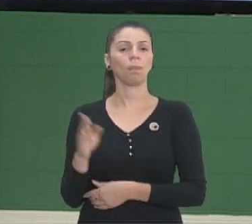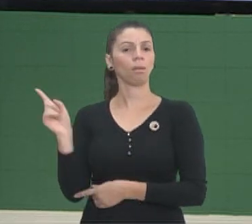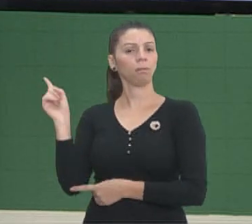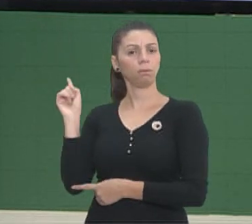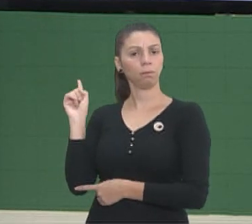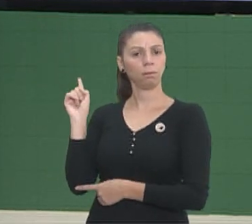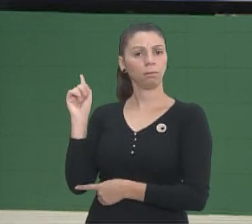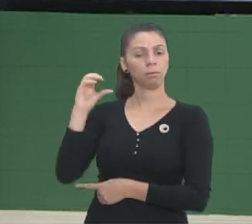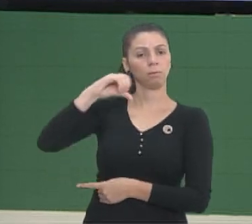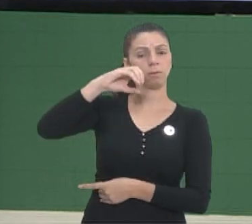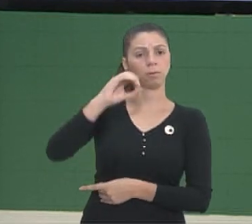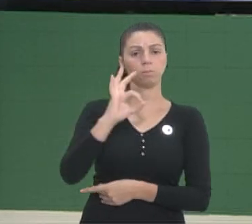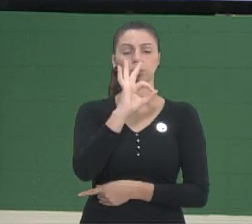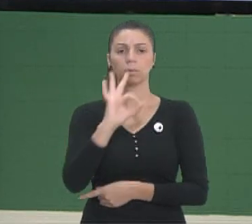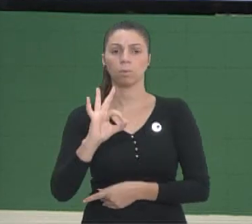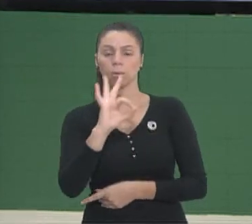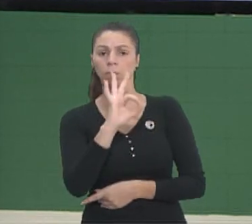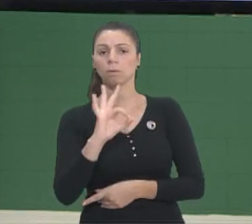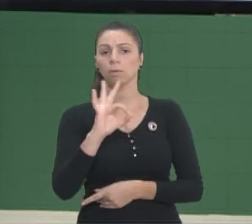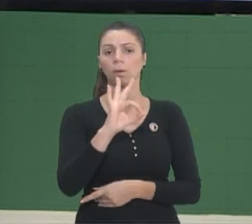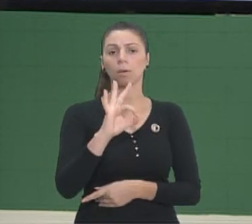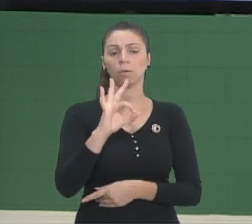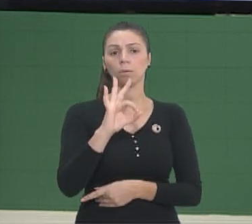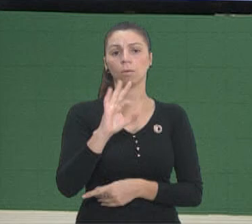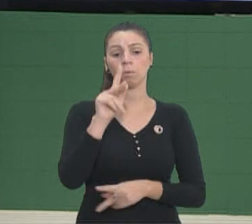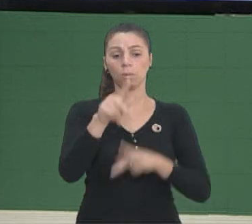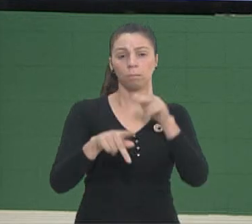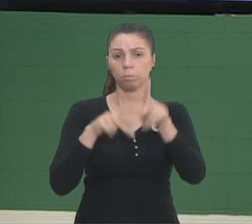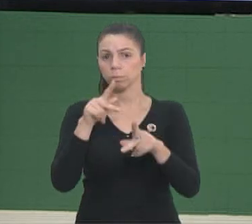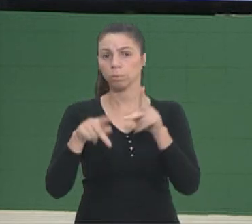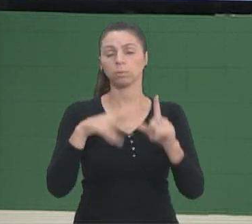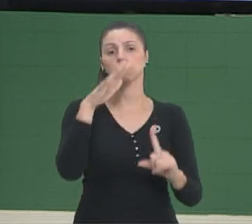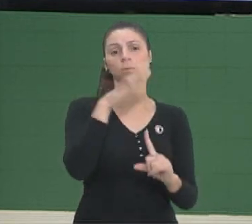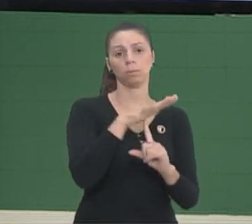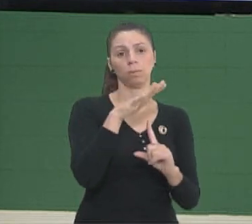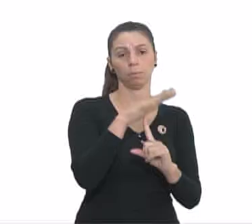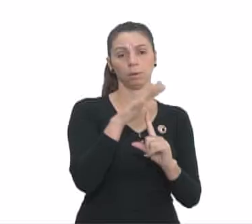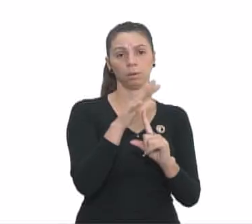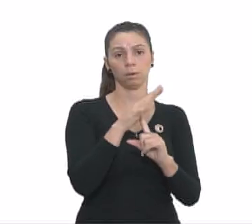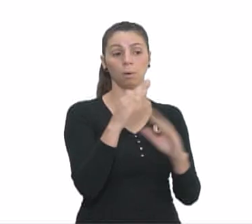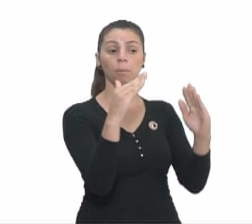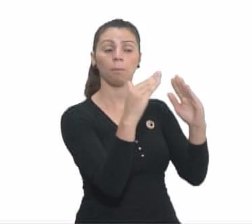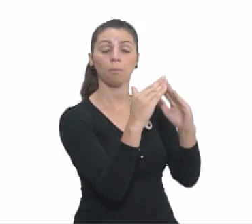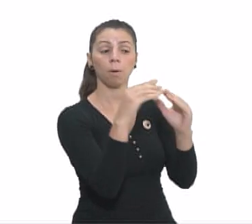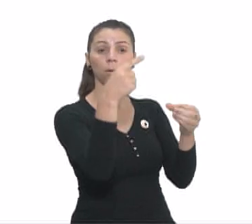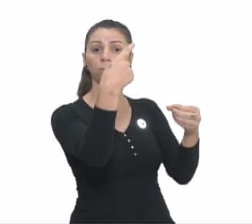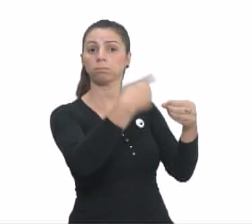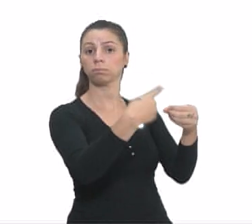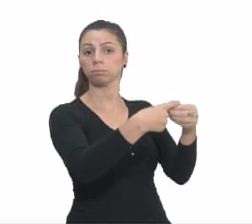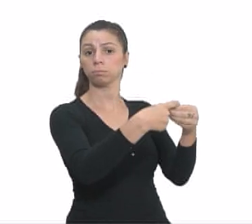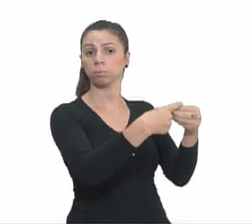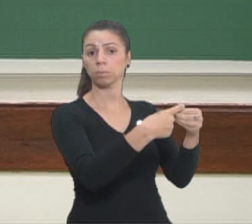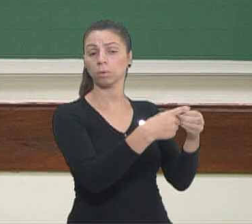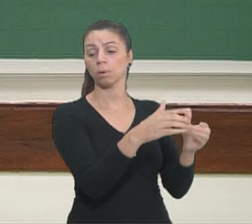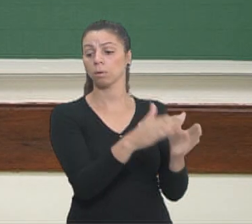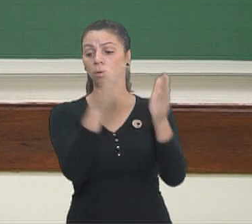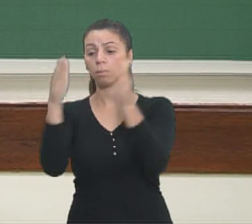a área urbana, enquanto que aproximadamente 10% encontra-se em área rural.